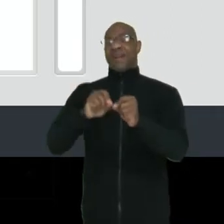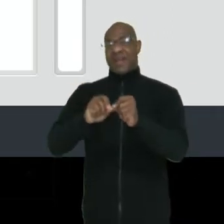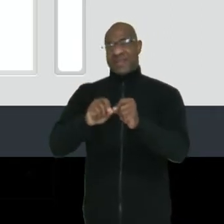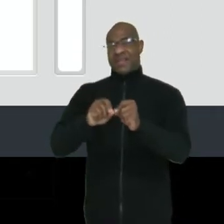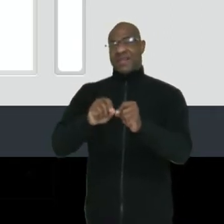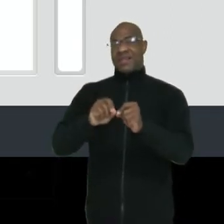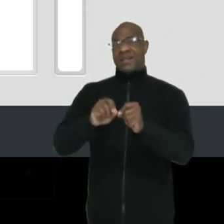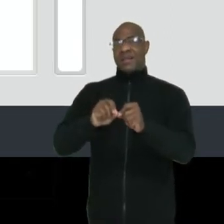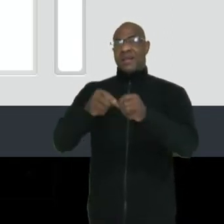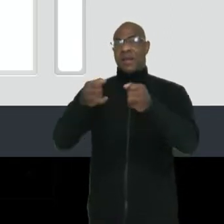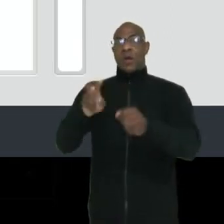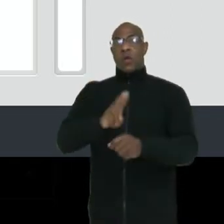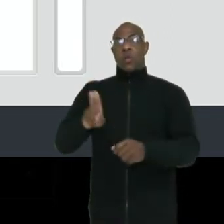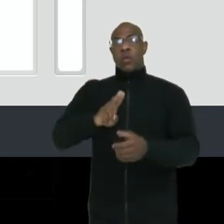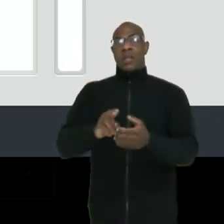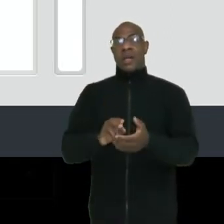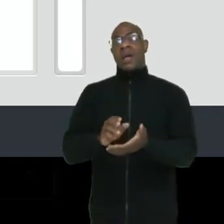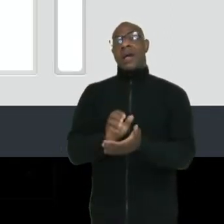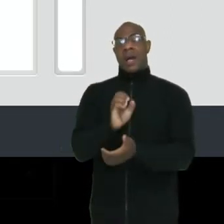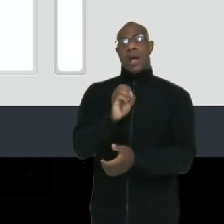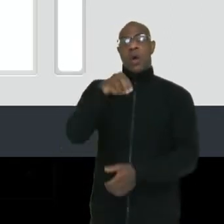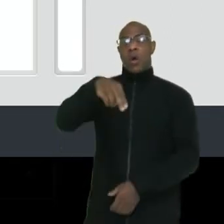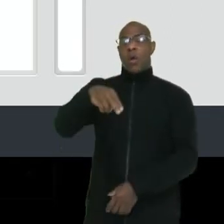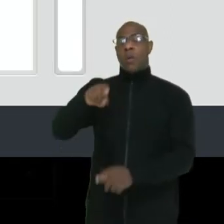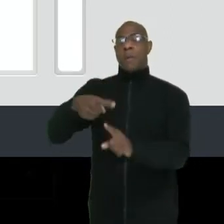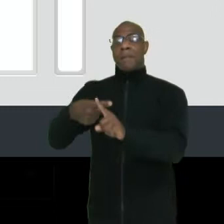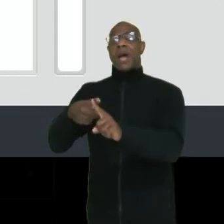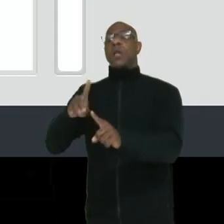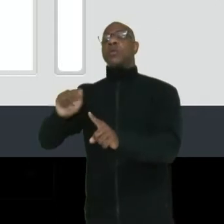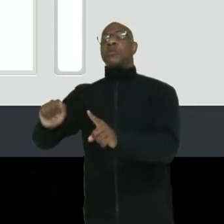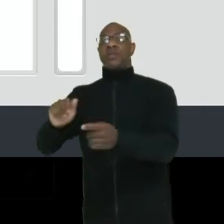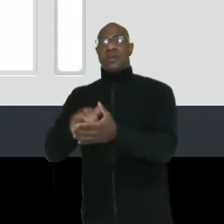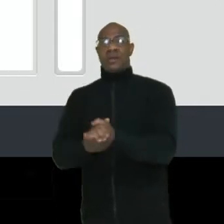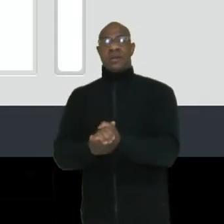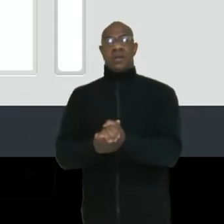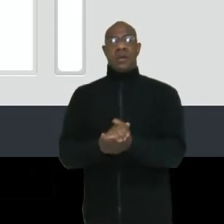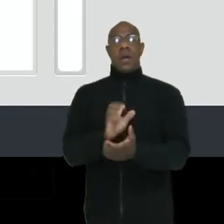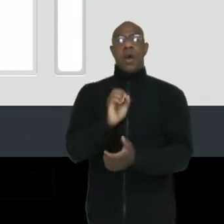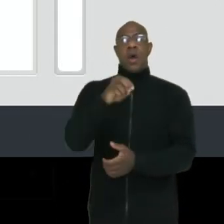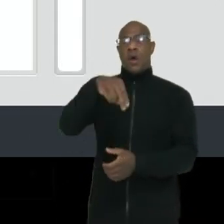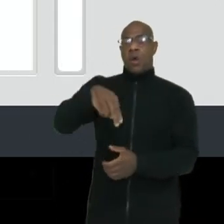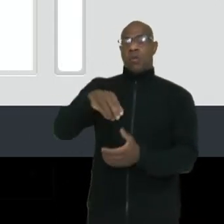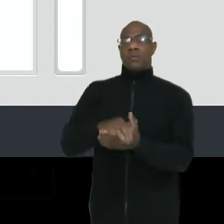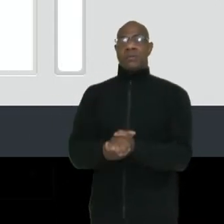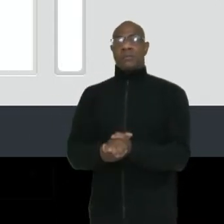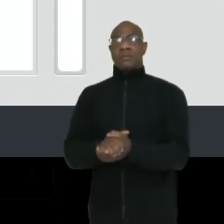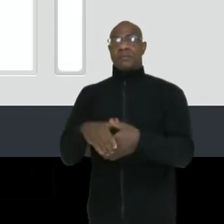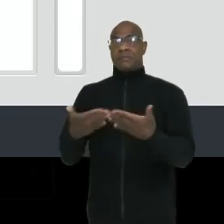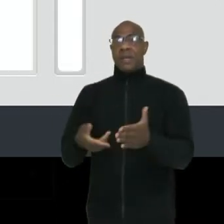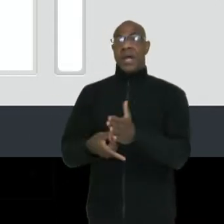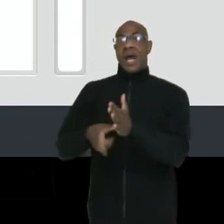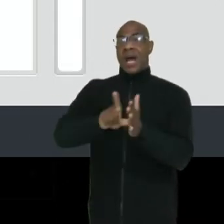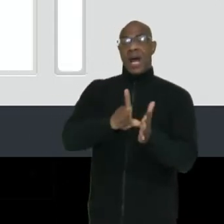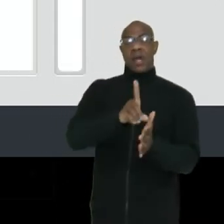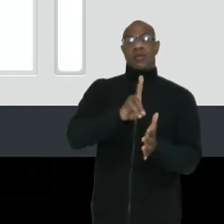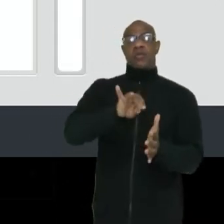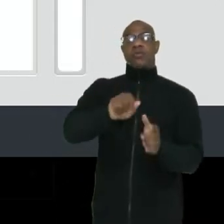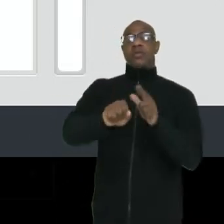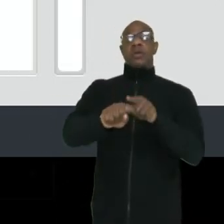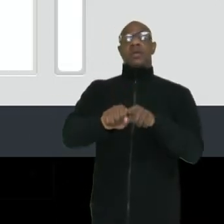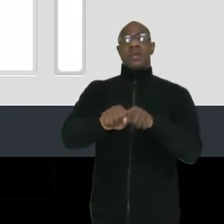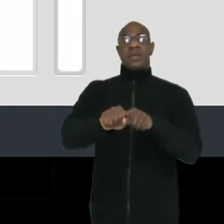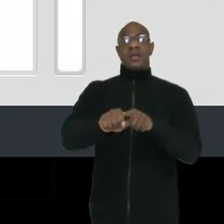usa a preposição on mais o dia. Tá? Então, sempre antes do dia, a gente vai